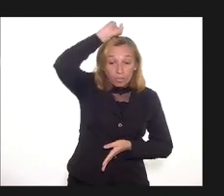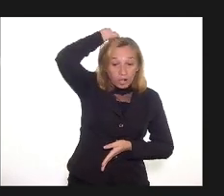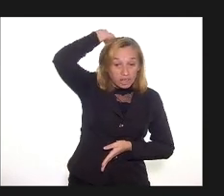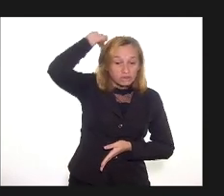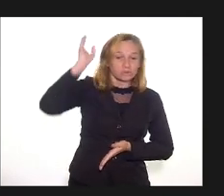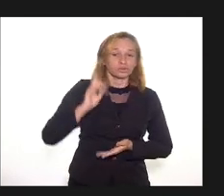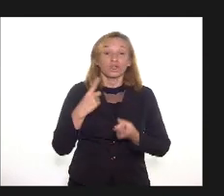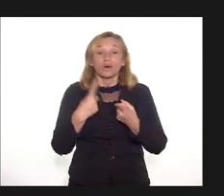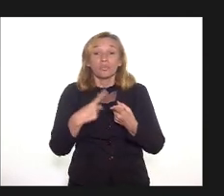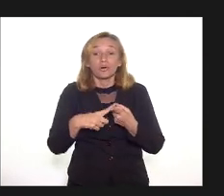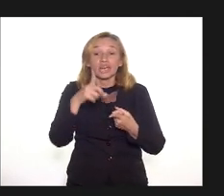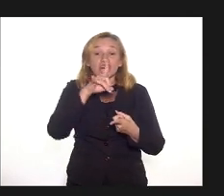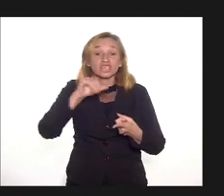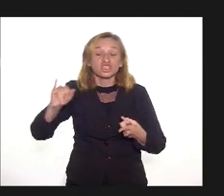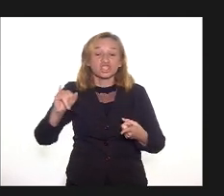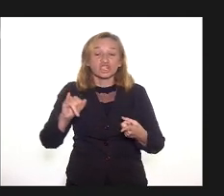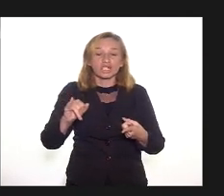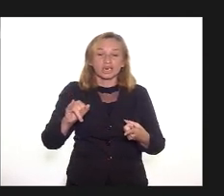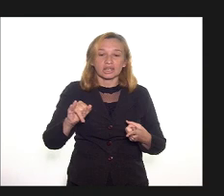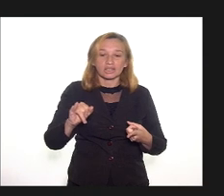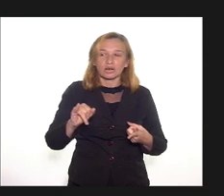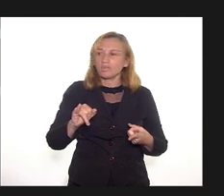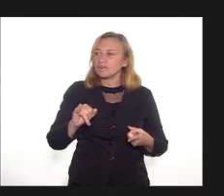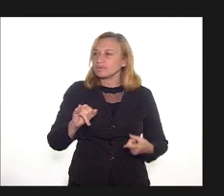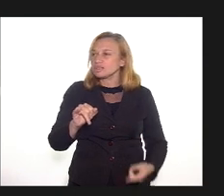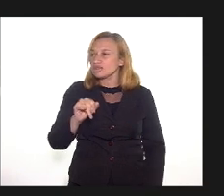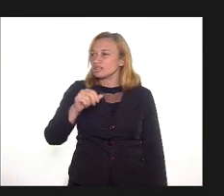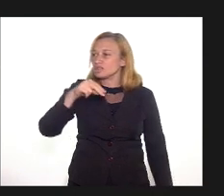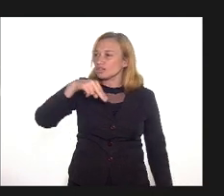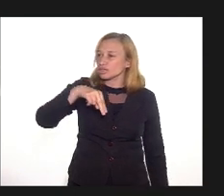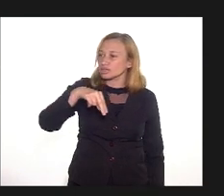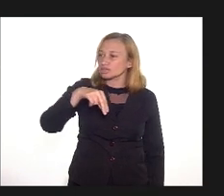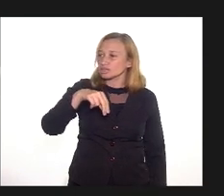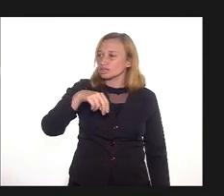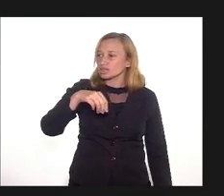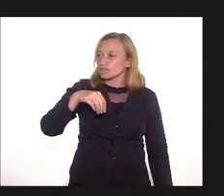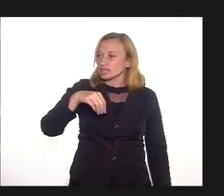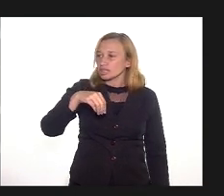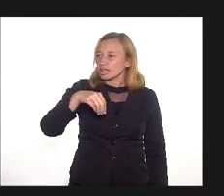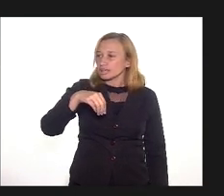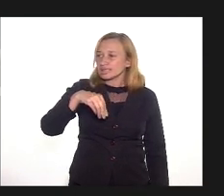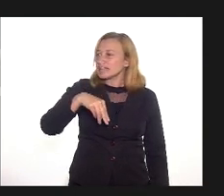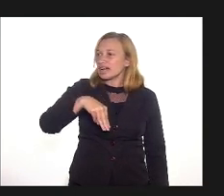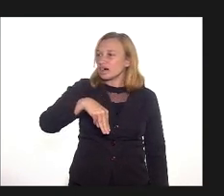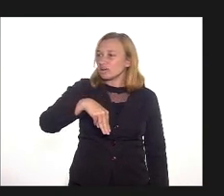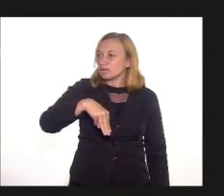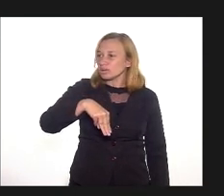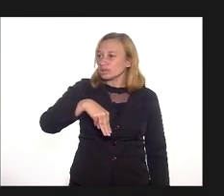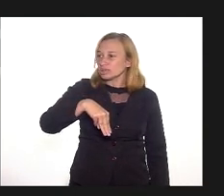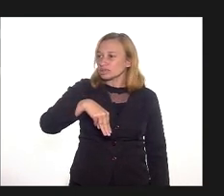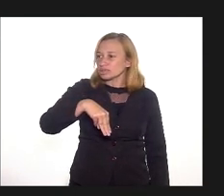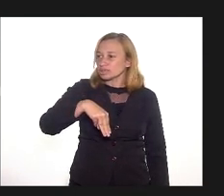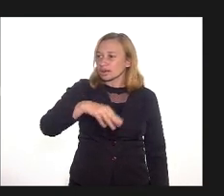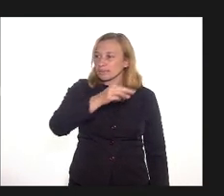porque é dia de Nossa Senhora de Fátima uma santa da igreja católica